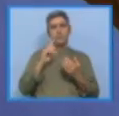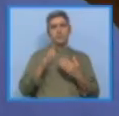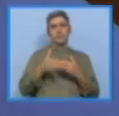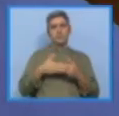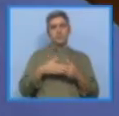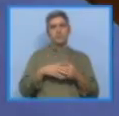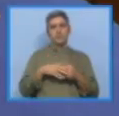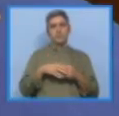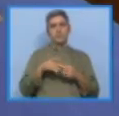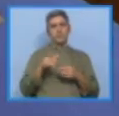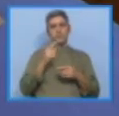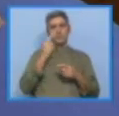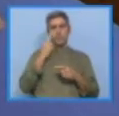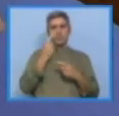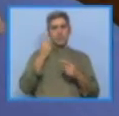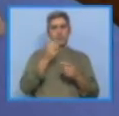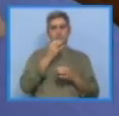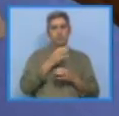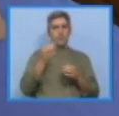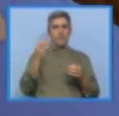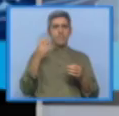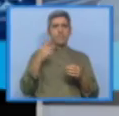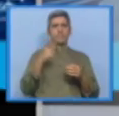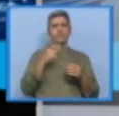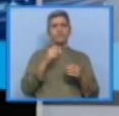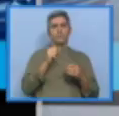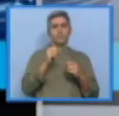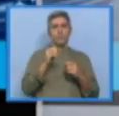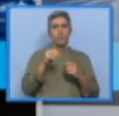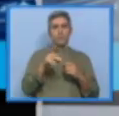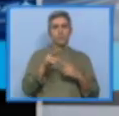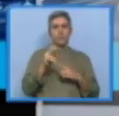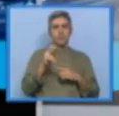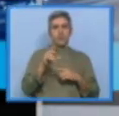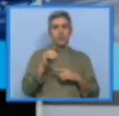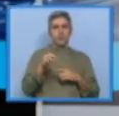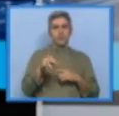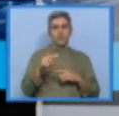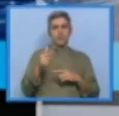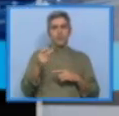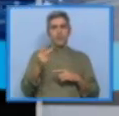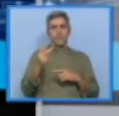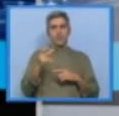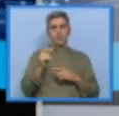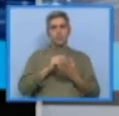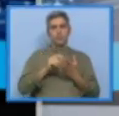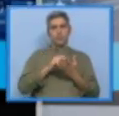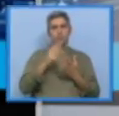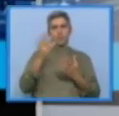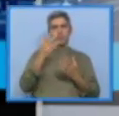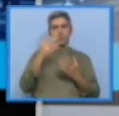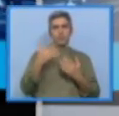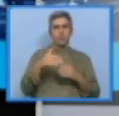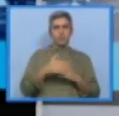julgo que será extraordinário, com o Gonçalo M. Tavares, que é, na verdade, um escritor de topo, não é? Em meu